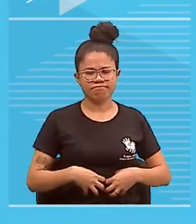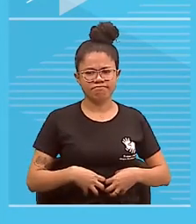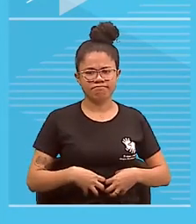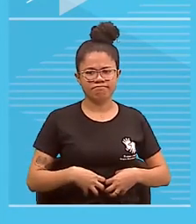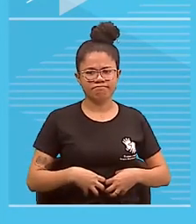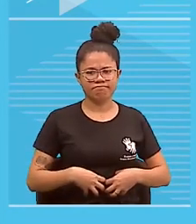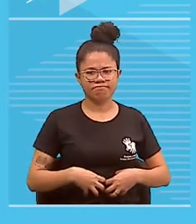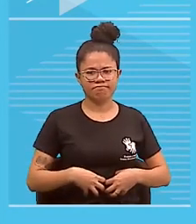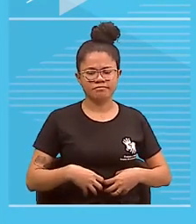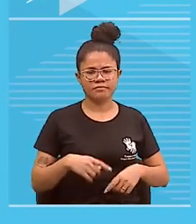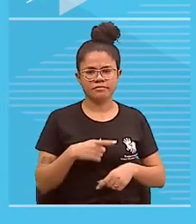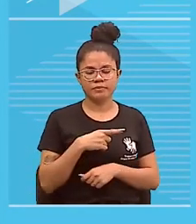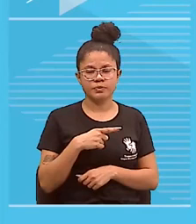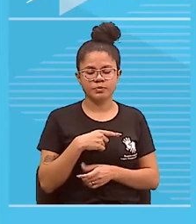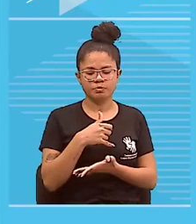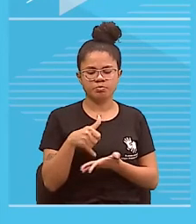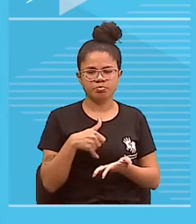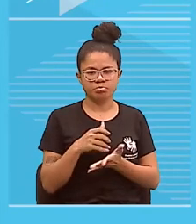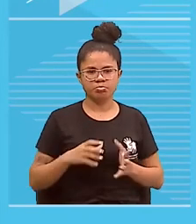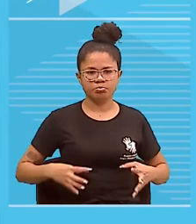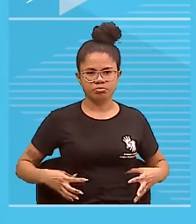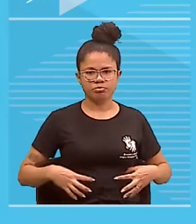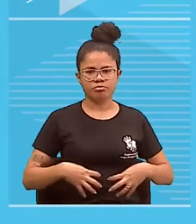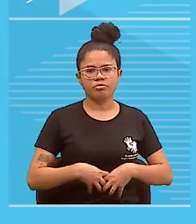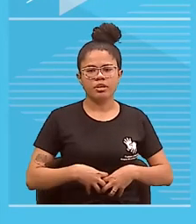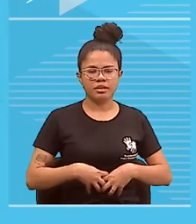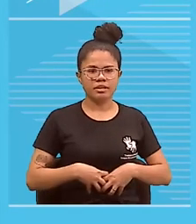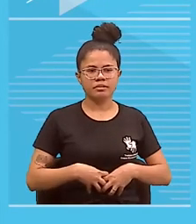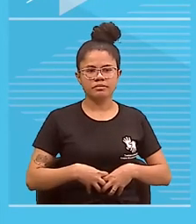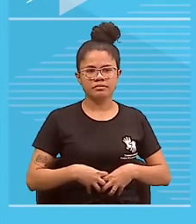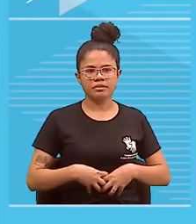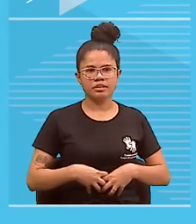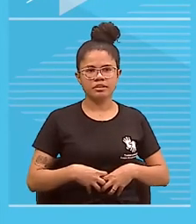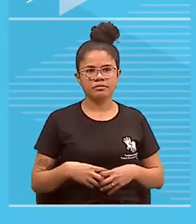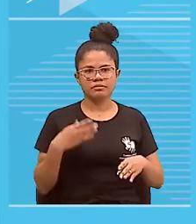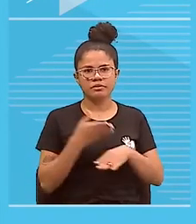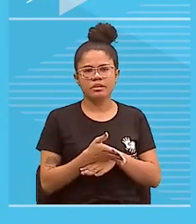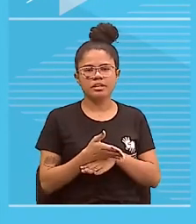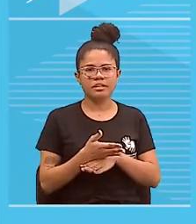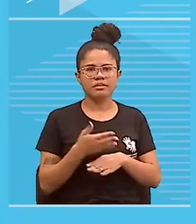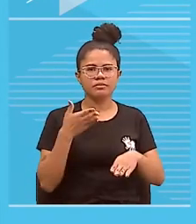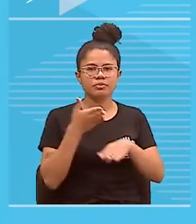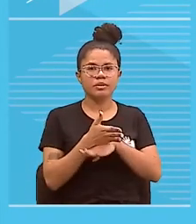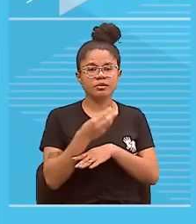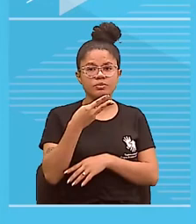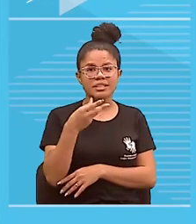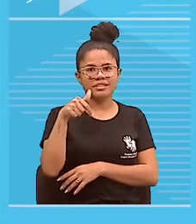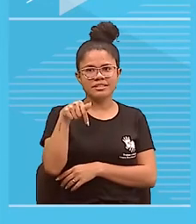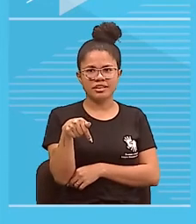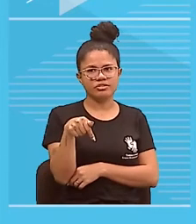e como muita gordura ali nem ele tá conseguindo processar mais então a